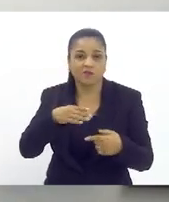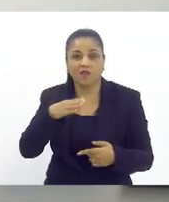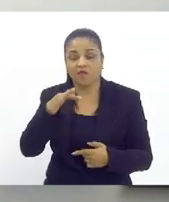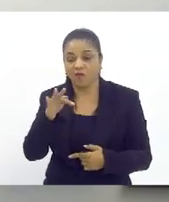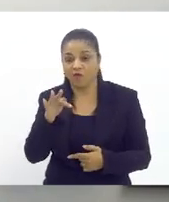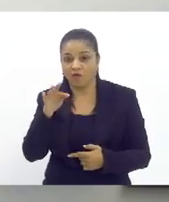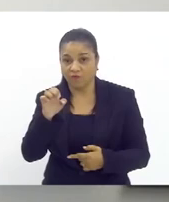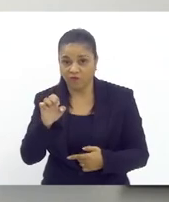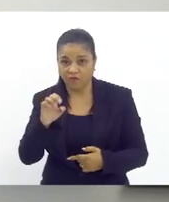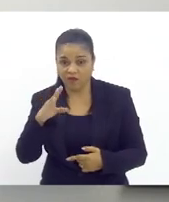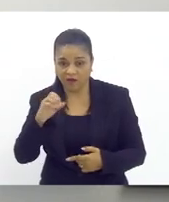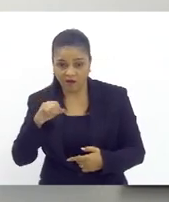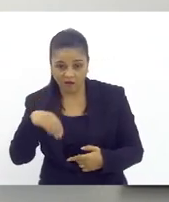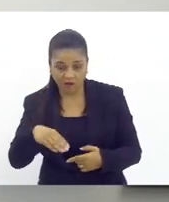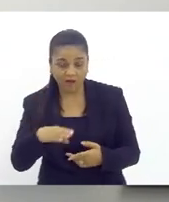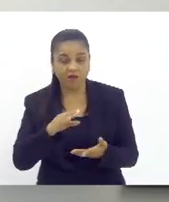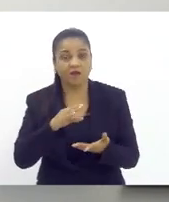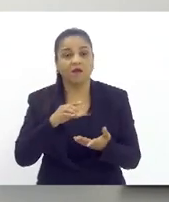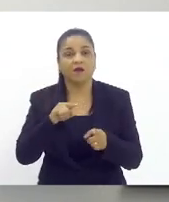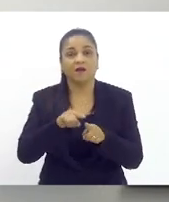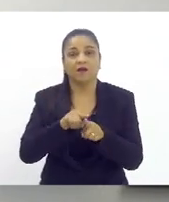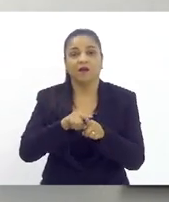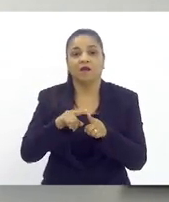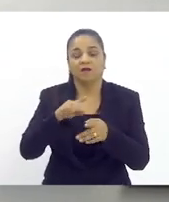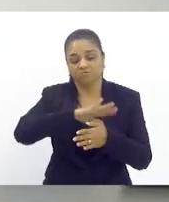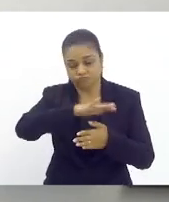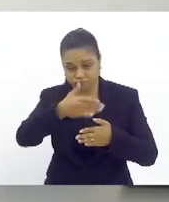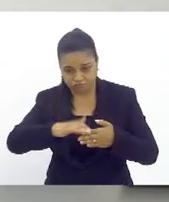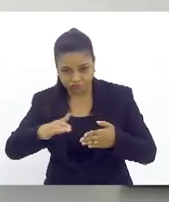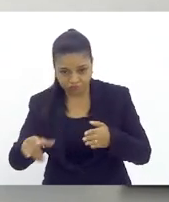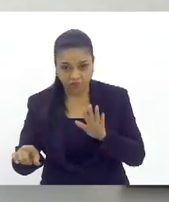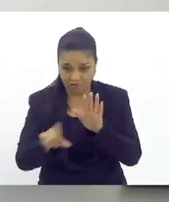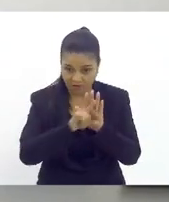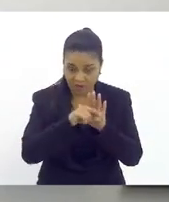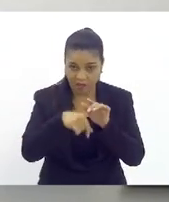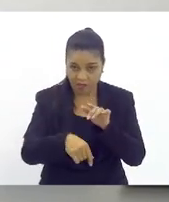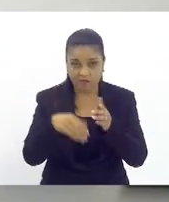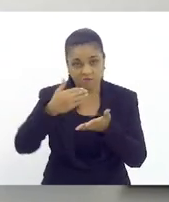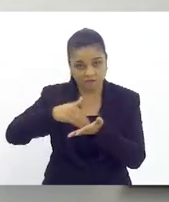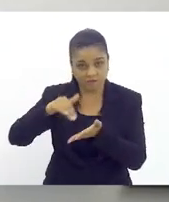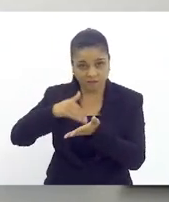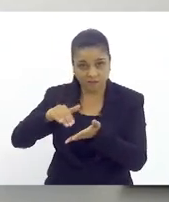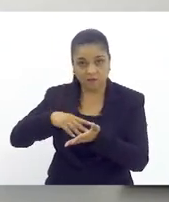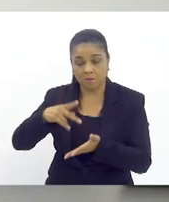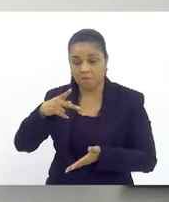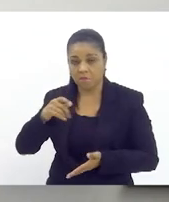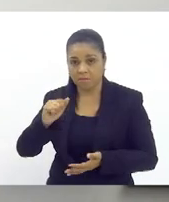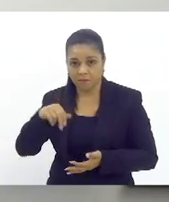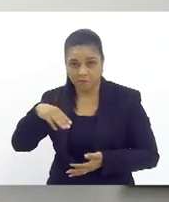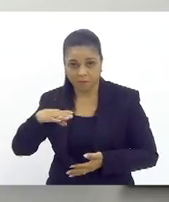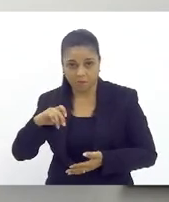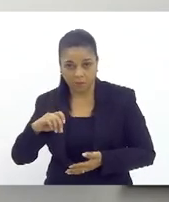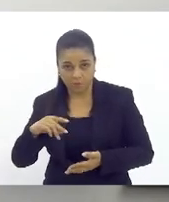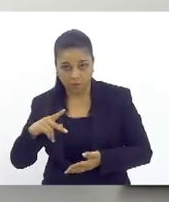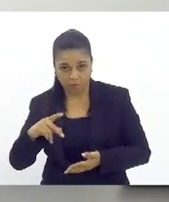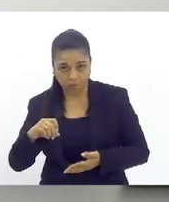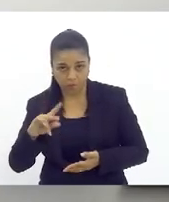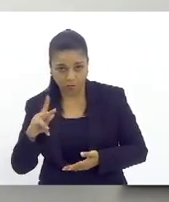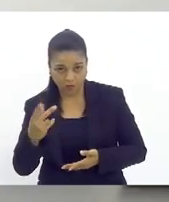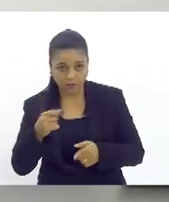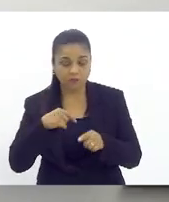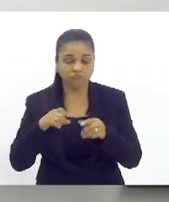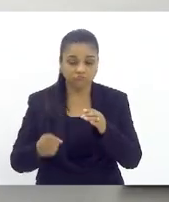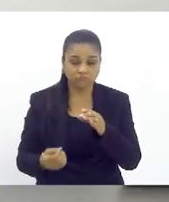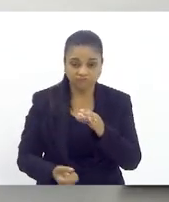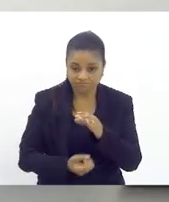fundo da Mata Atlântica tem a lei nova criada pelo pelo secretário Pampulha pretende criar um fundo